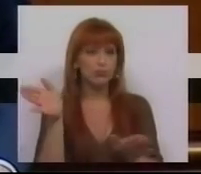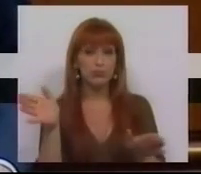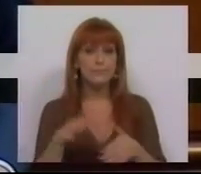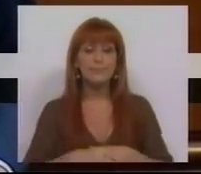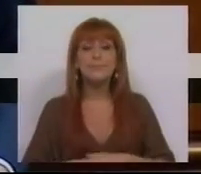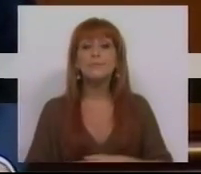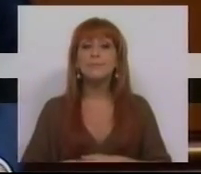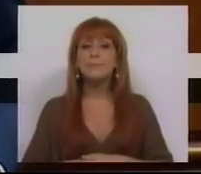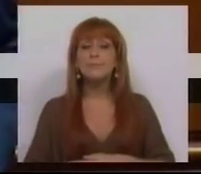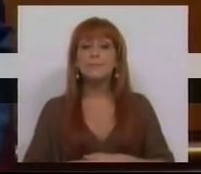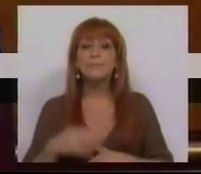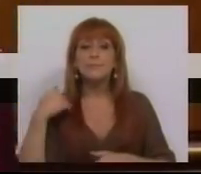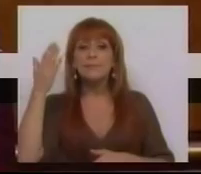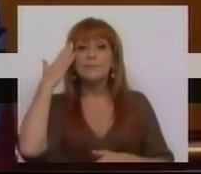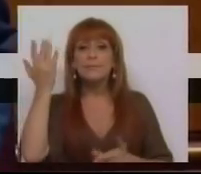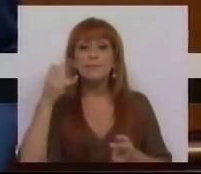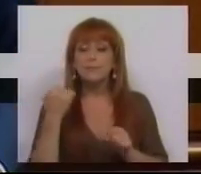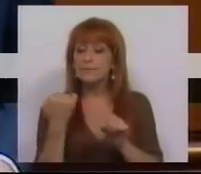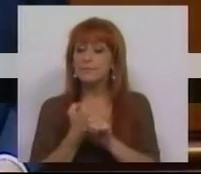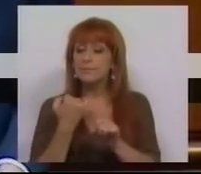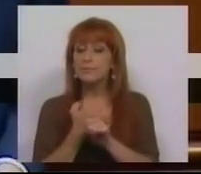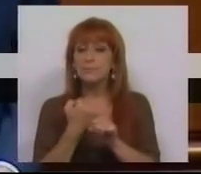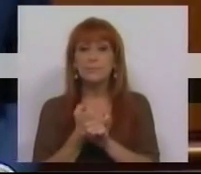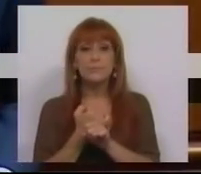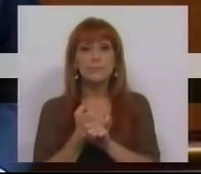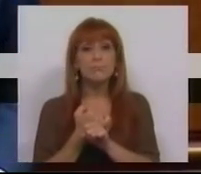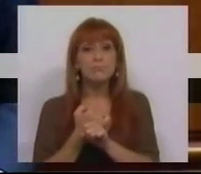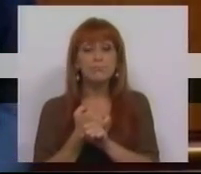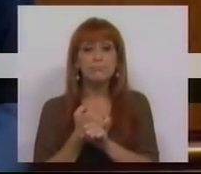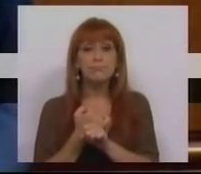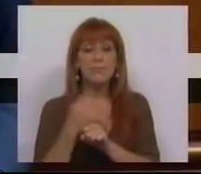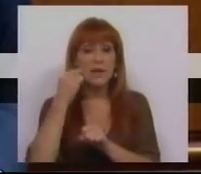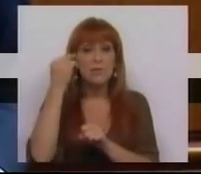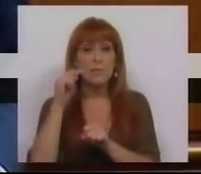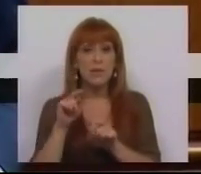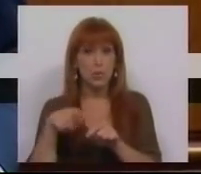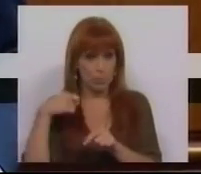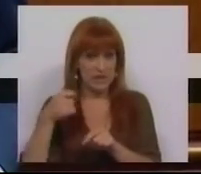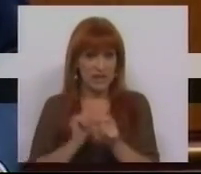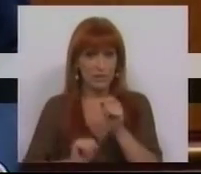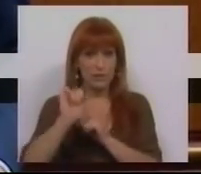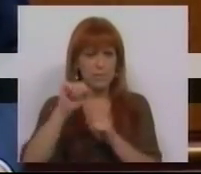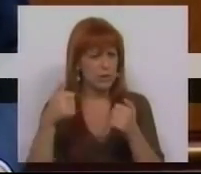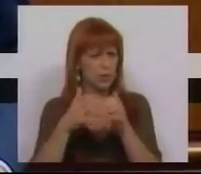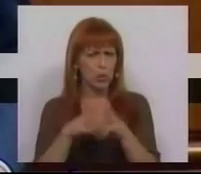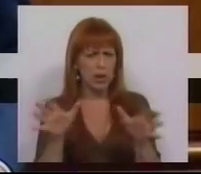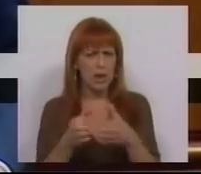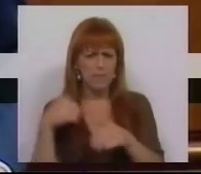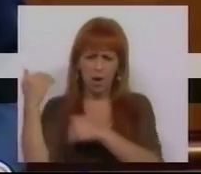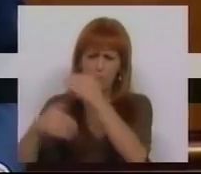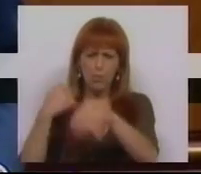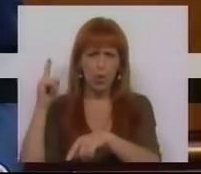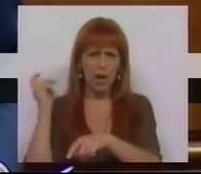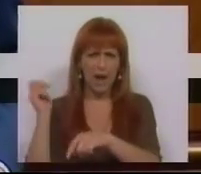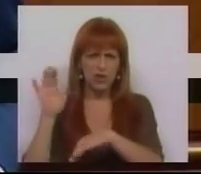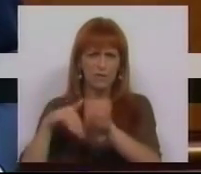Porto. Julgo que o trabalho que, em particular, o seu Presidente, mas toda a sua equipa, tem vindo a fazer ao